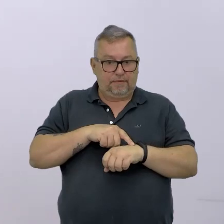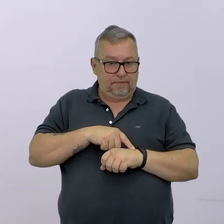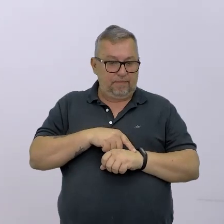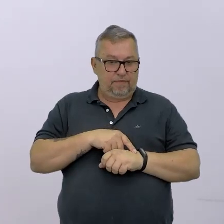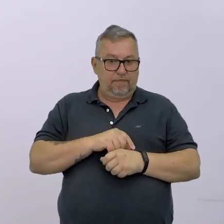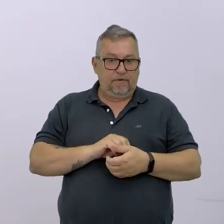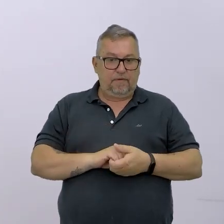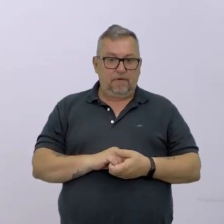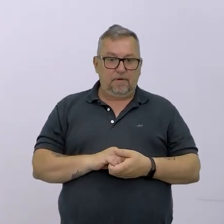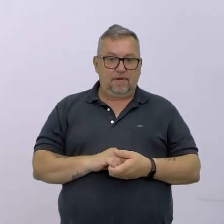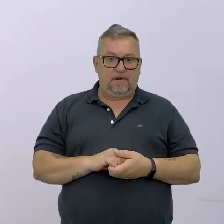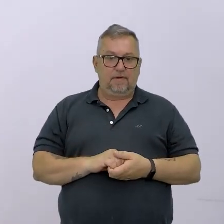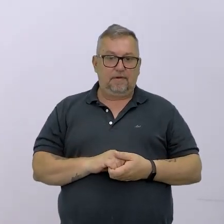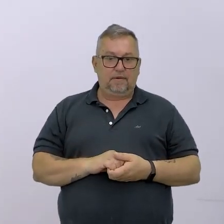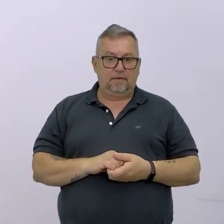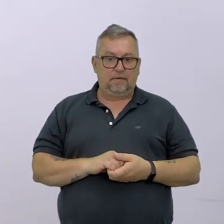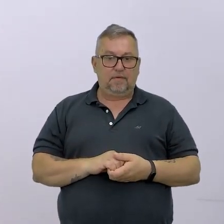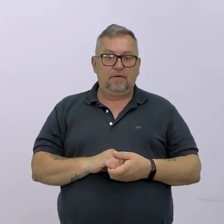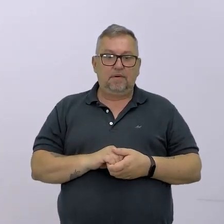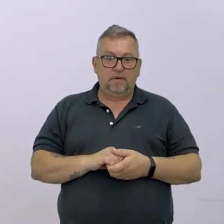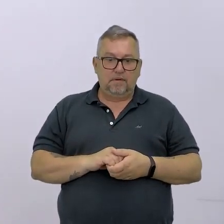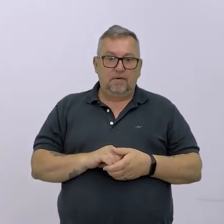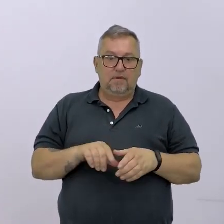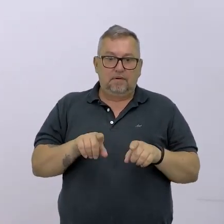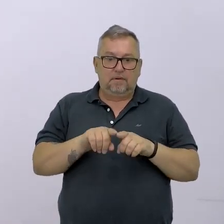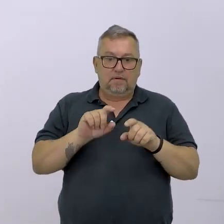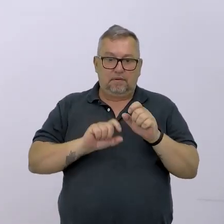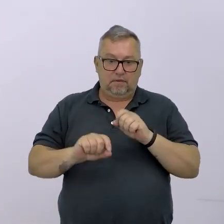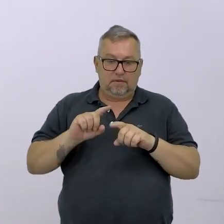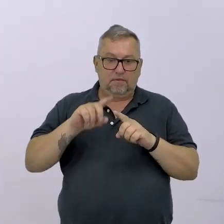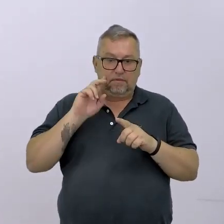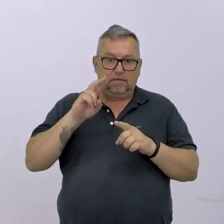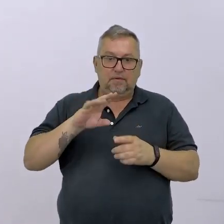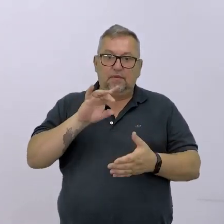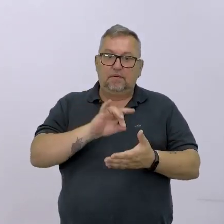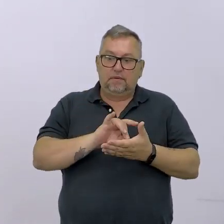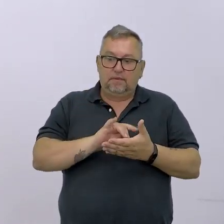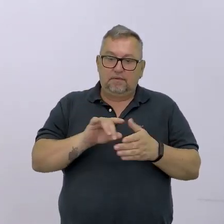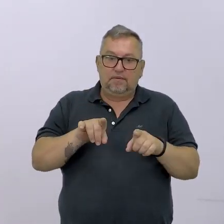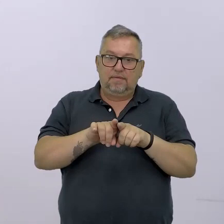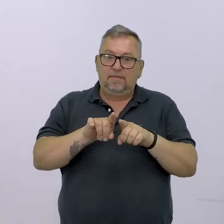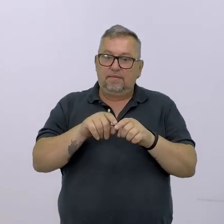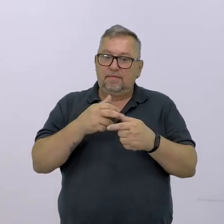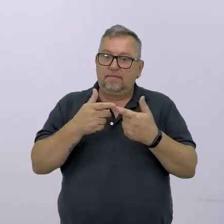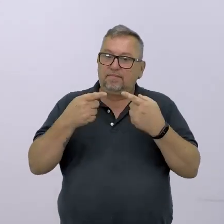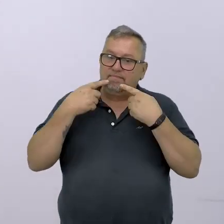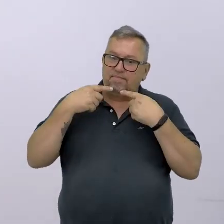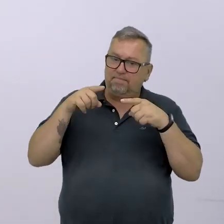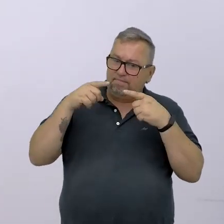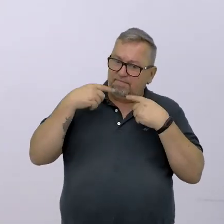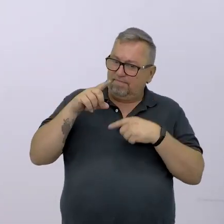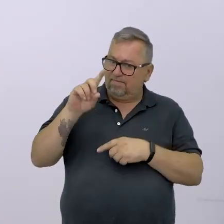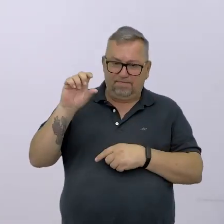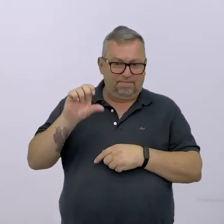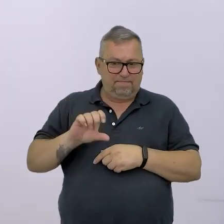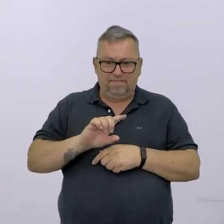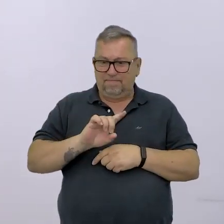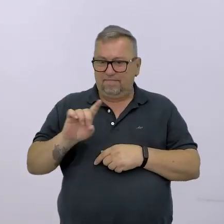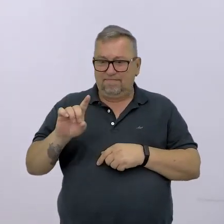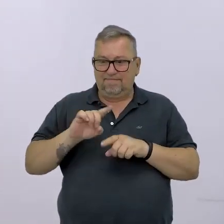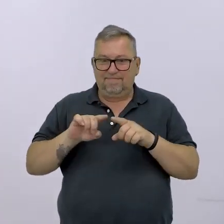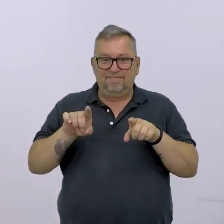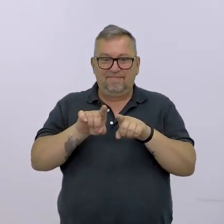se critica também, né? Então, ela critica a realidade, a crítica não é uma coisa negativa, nem nada